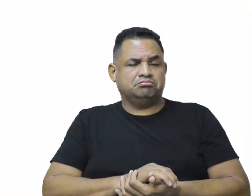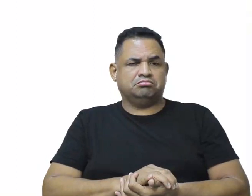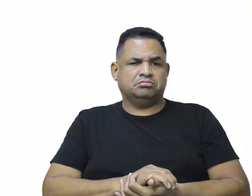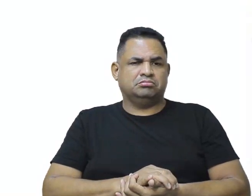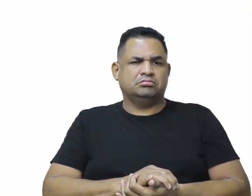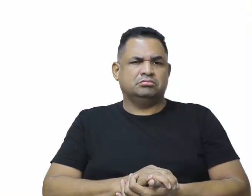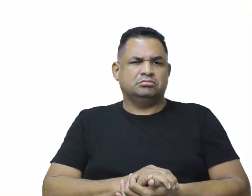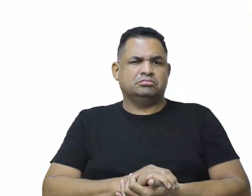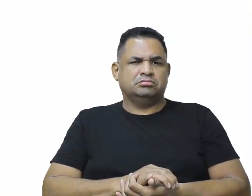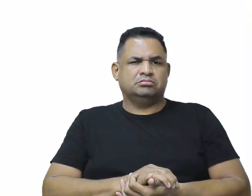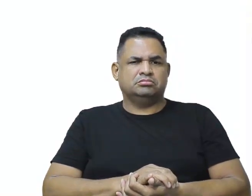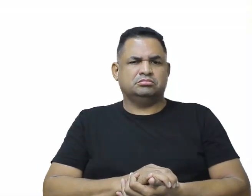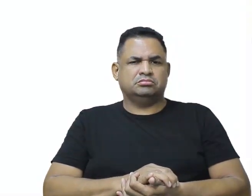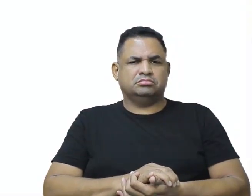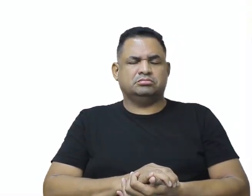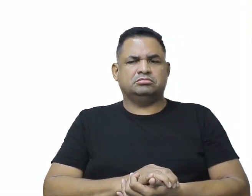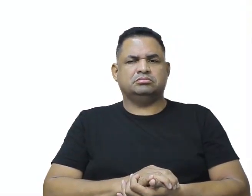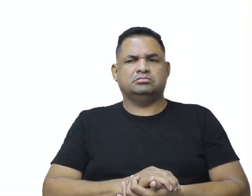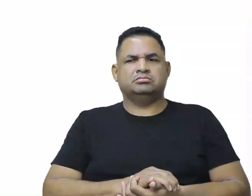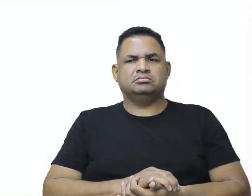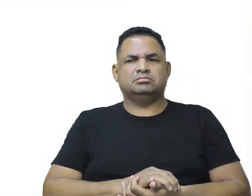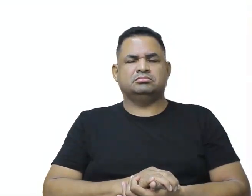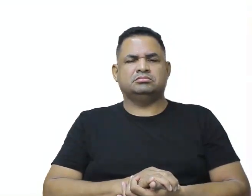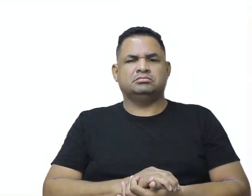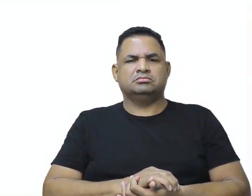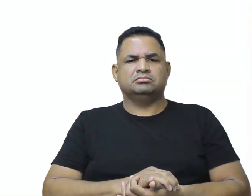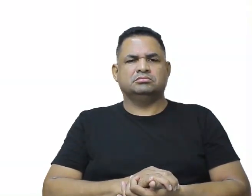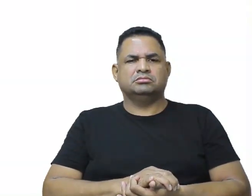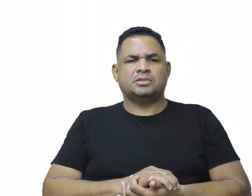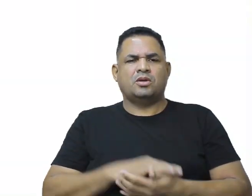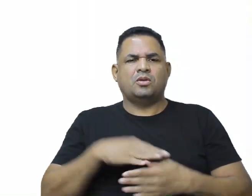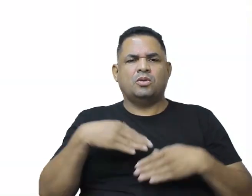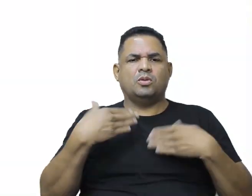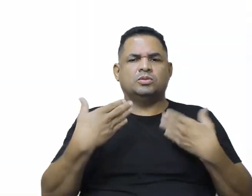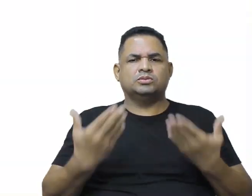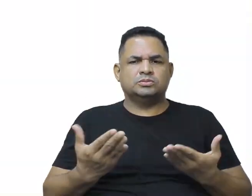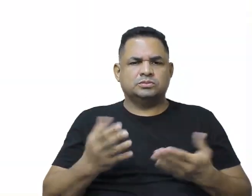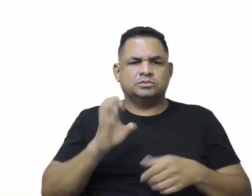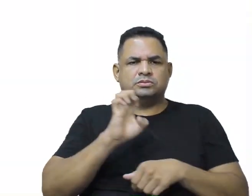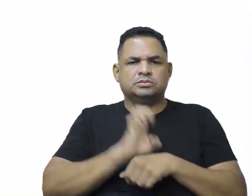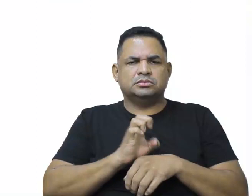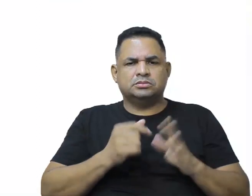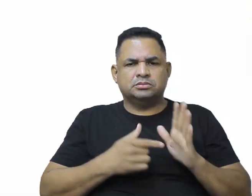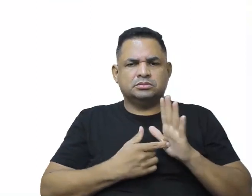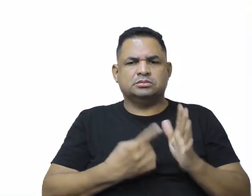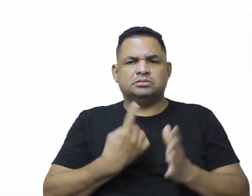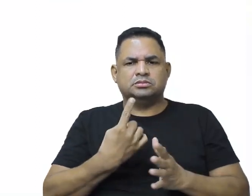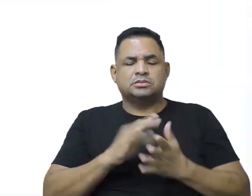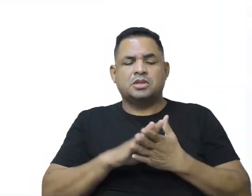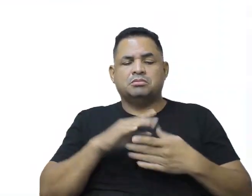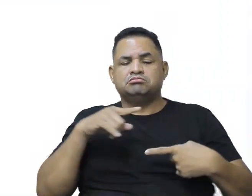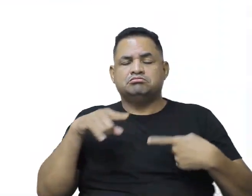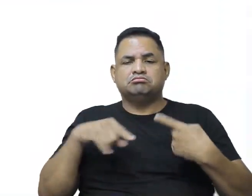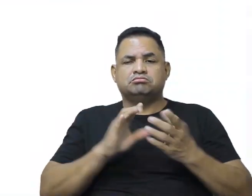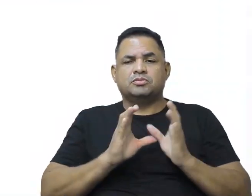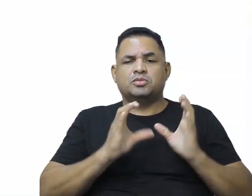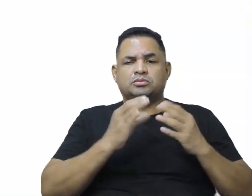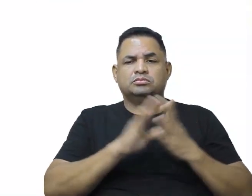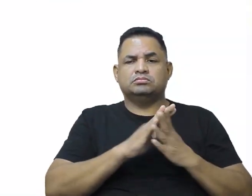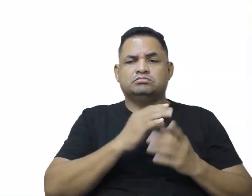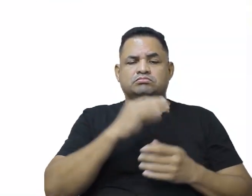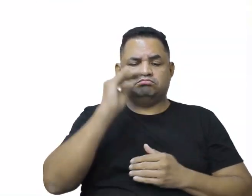extremamente delicada inclusive porque ele fala que assim ó na medida em que o estado representa apenas os interesses das classes